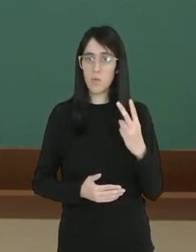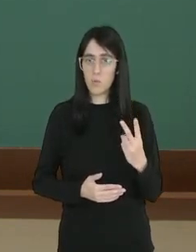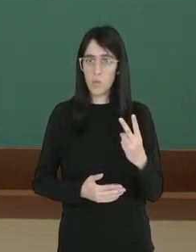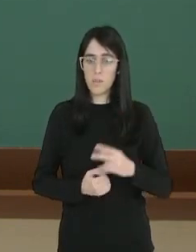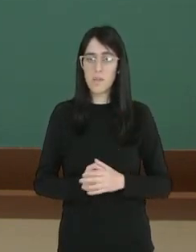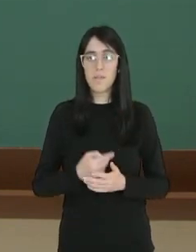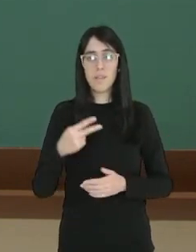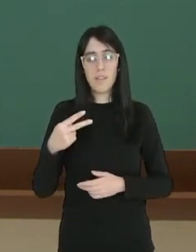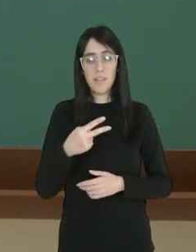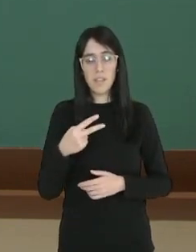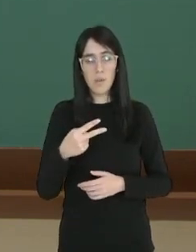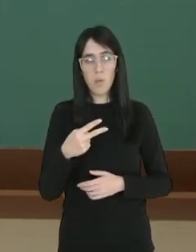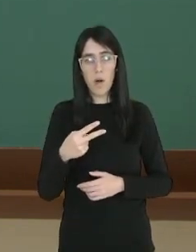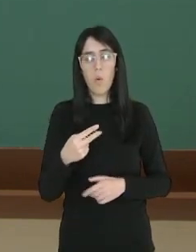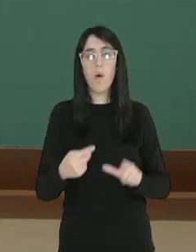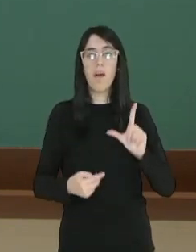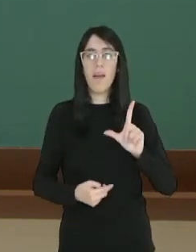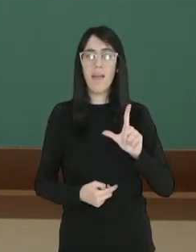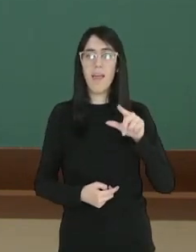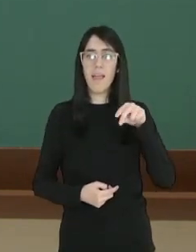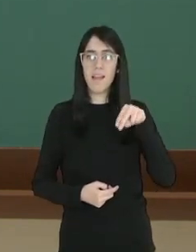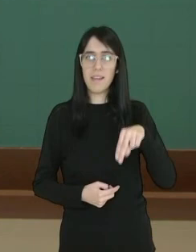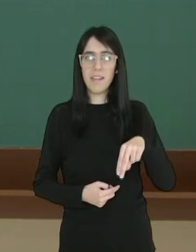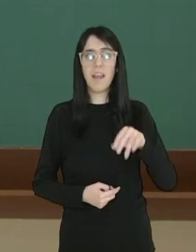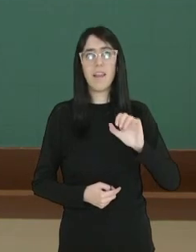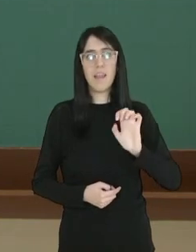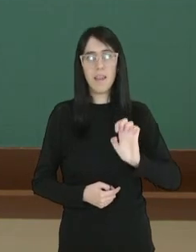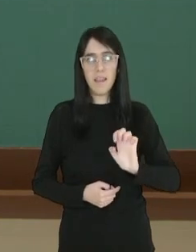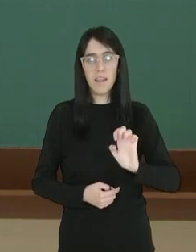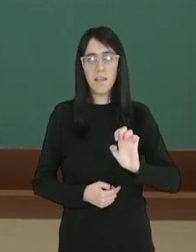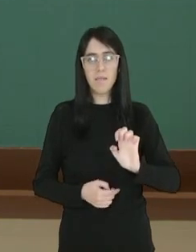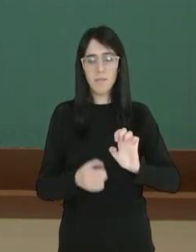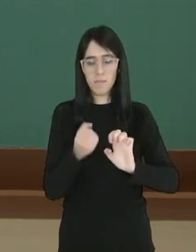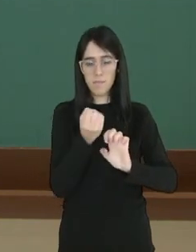a ln de E elevado na